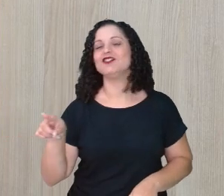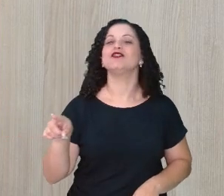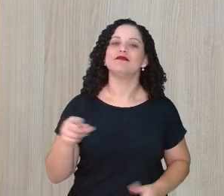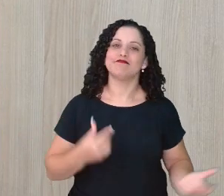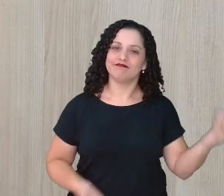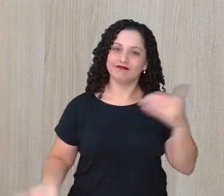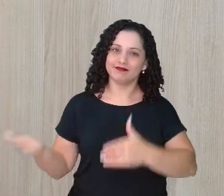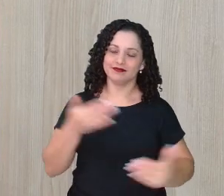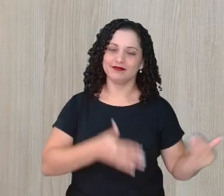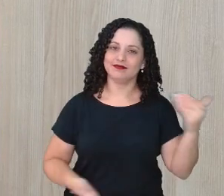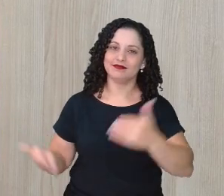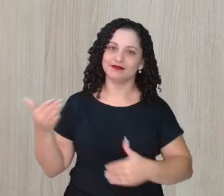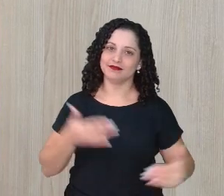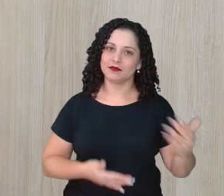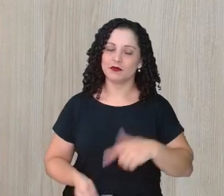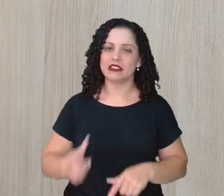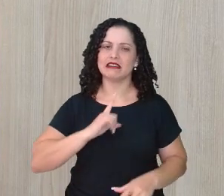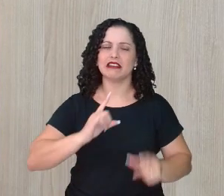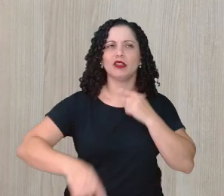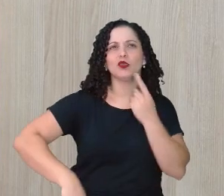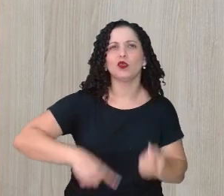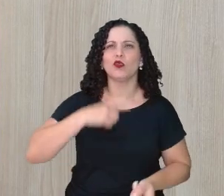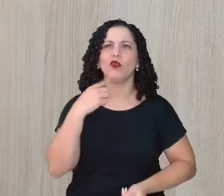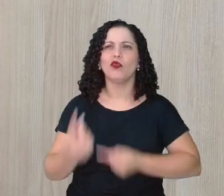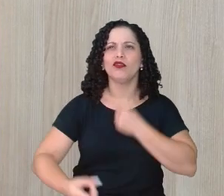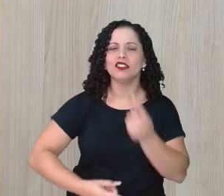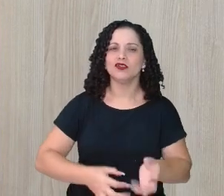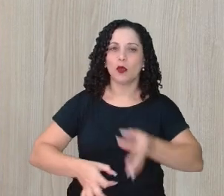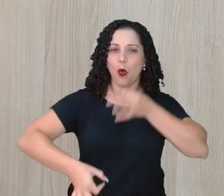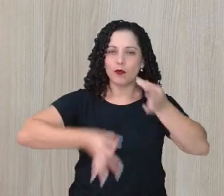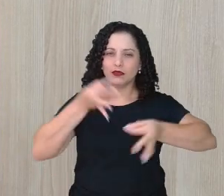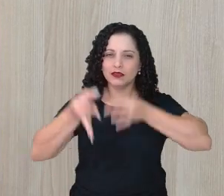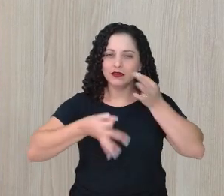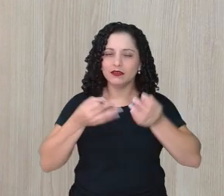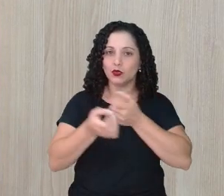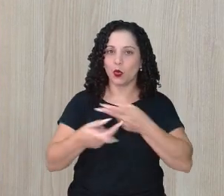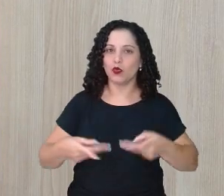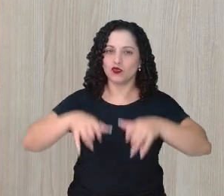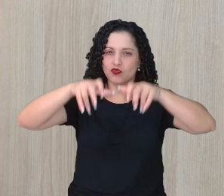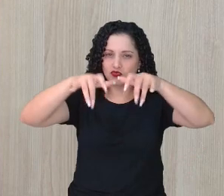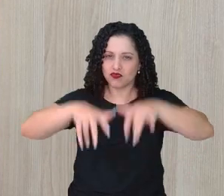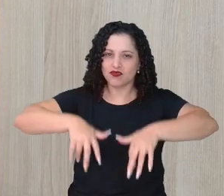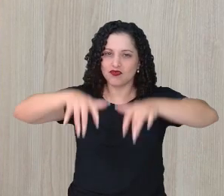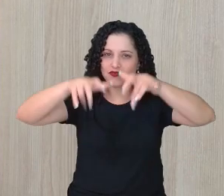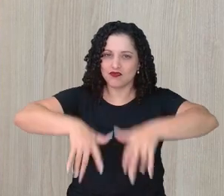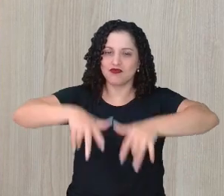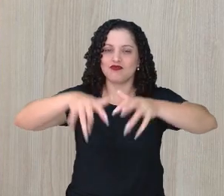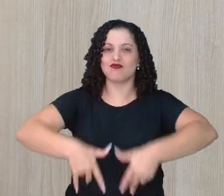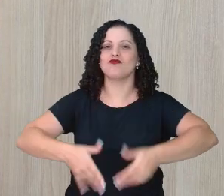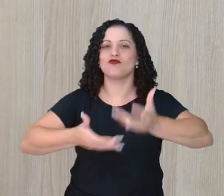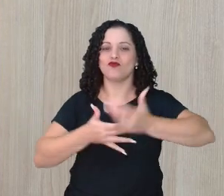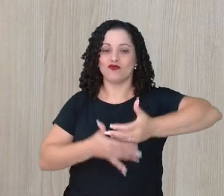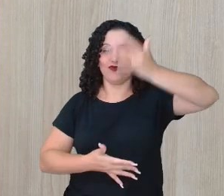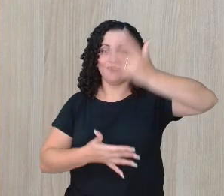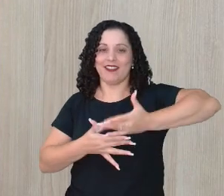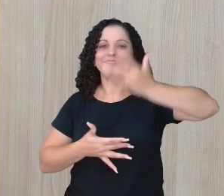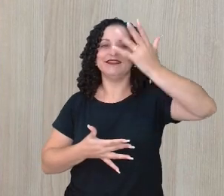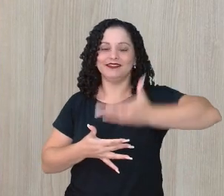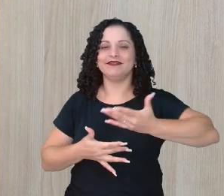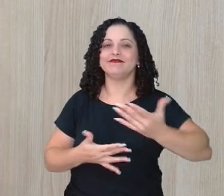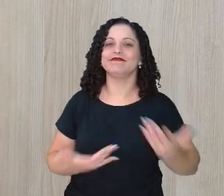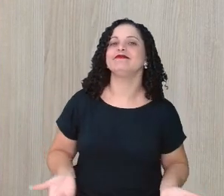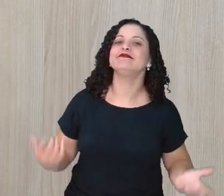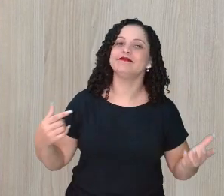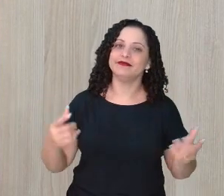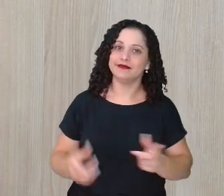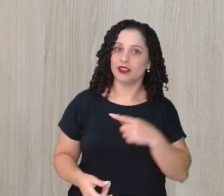vocês. Então, ó, qualquer dúvida, qualquer comentário, joguem aqui no chat, na conversa, que